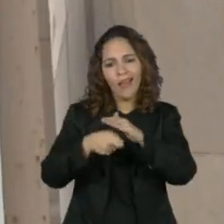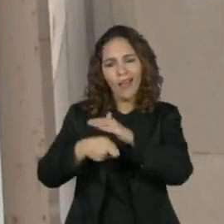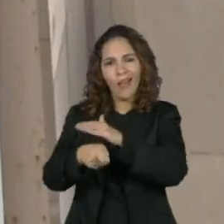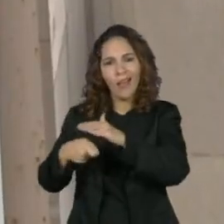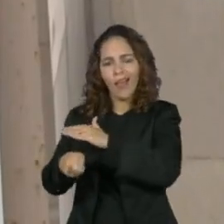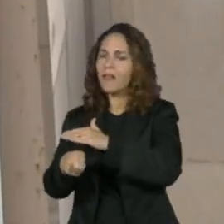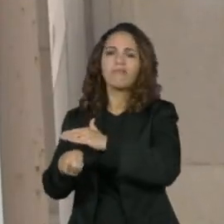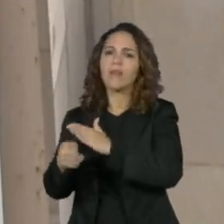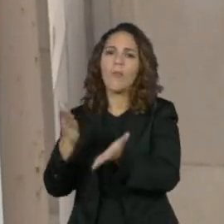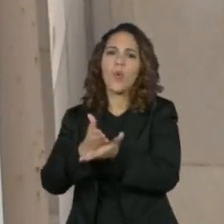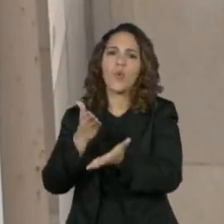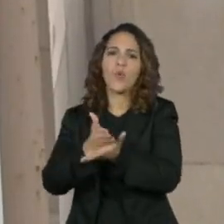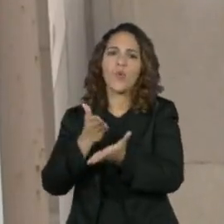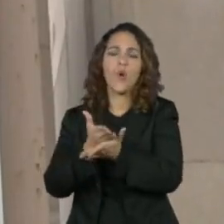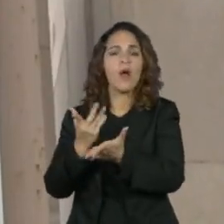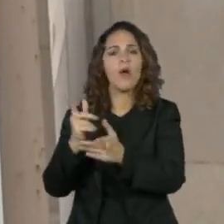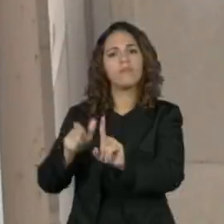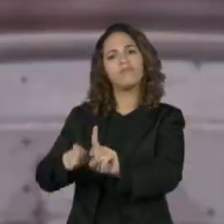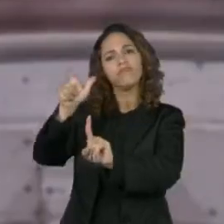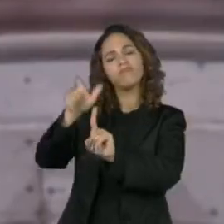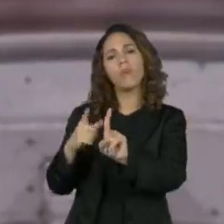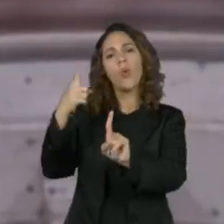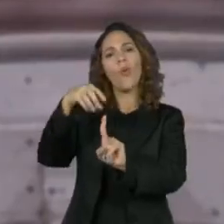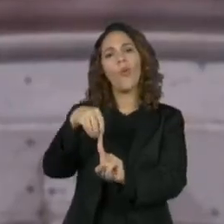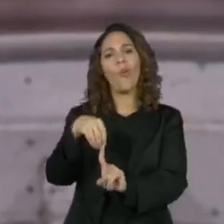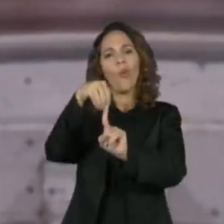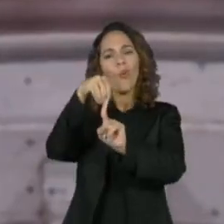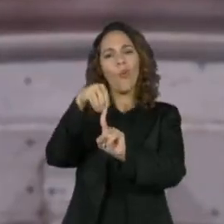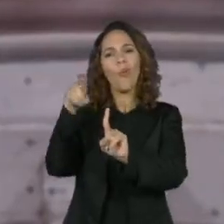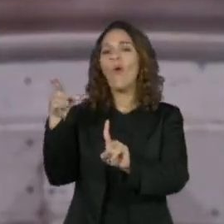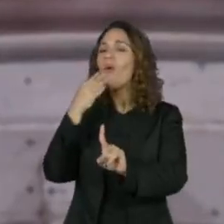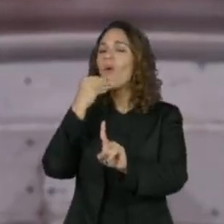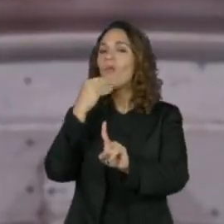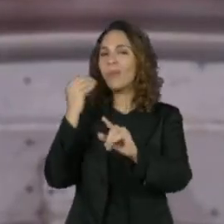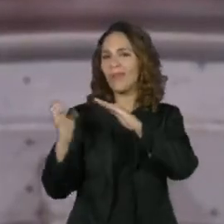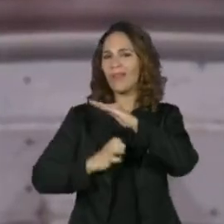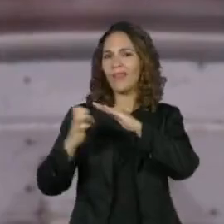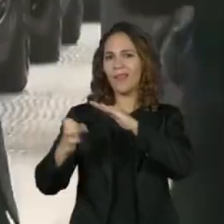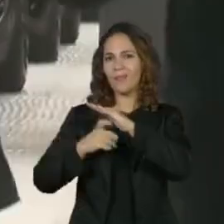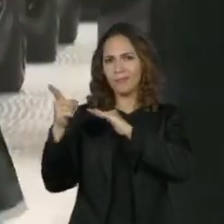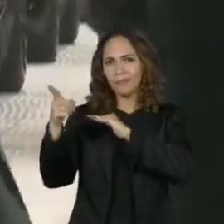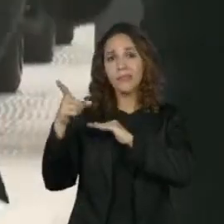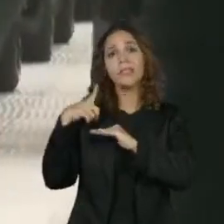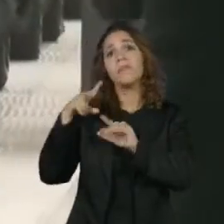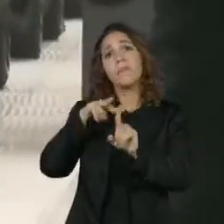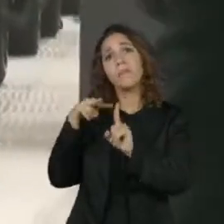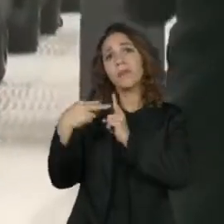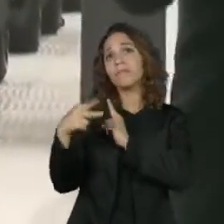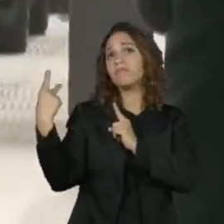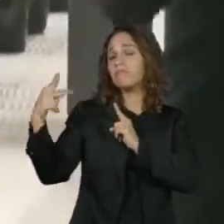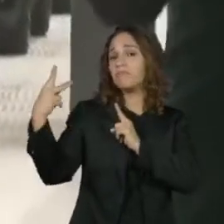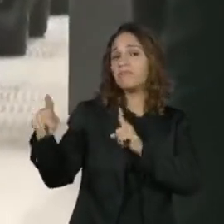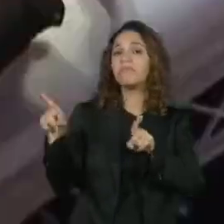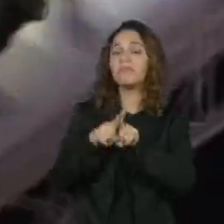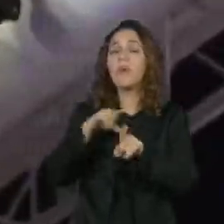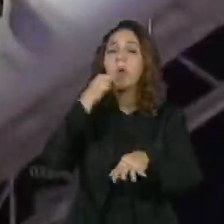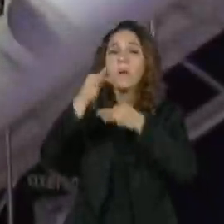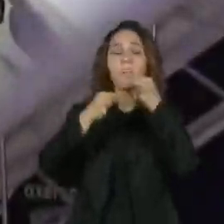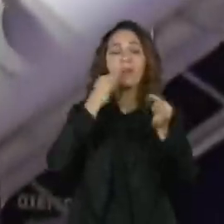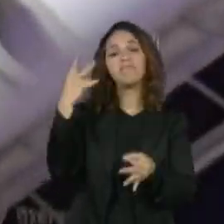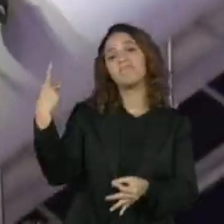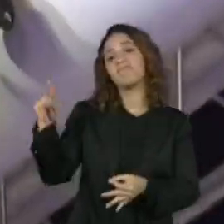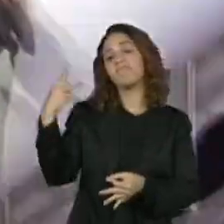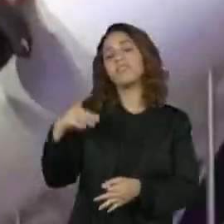aberto com acionistas e passa o controle e o único do empresário bilionário com a sua visão de mundo e suas próprias opiniões